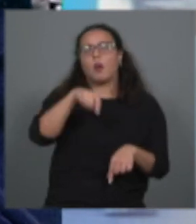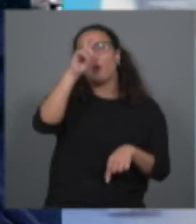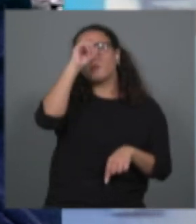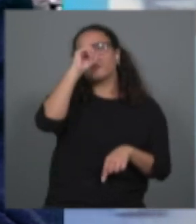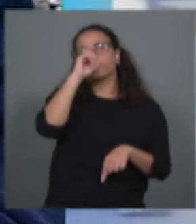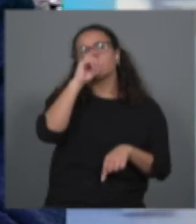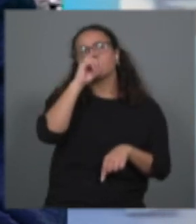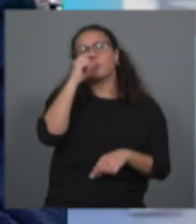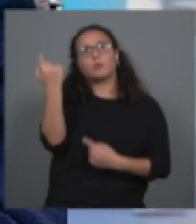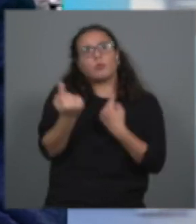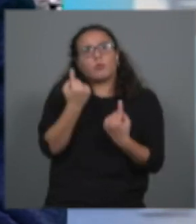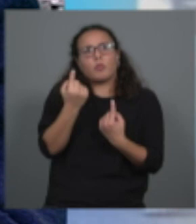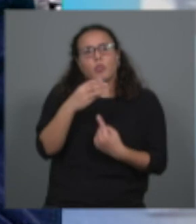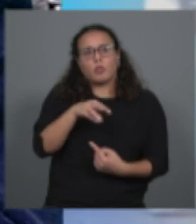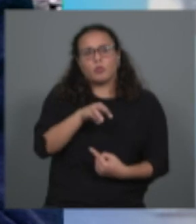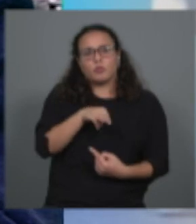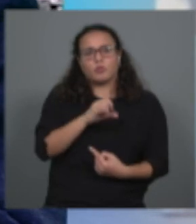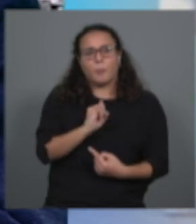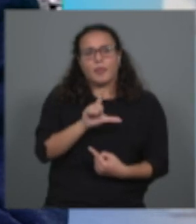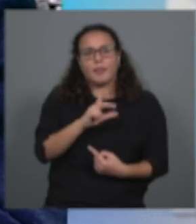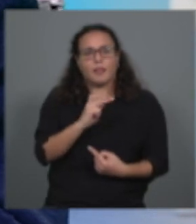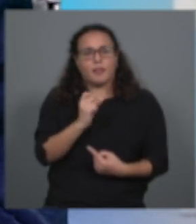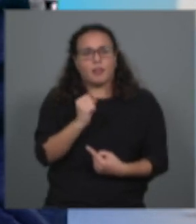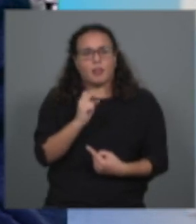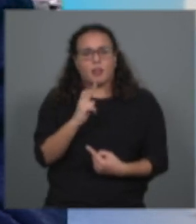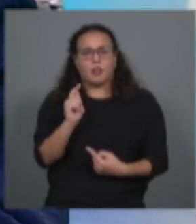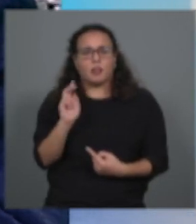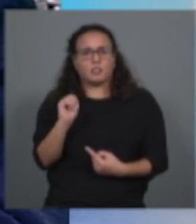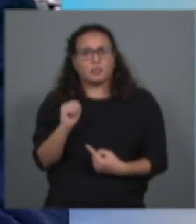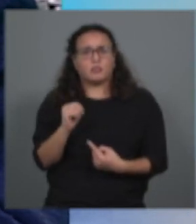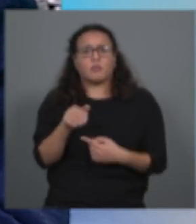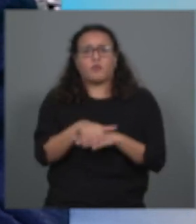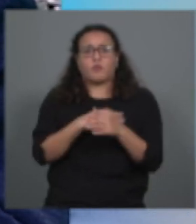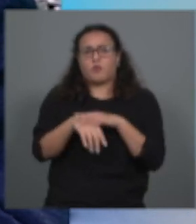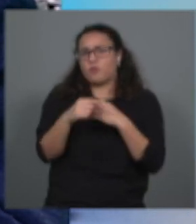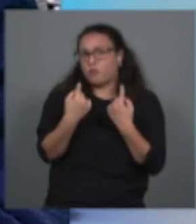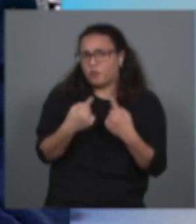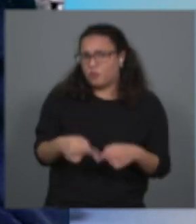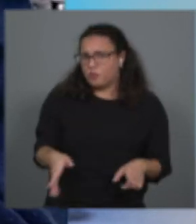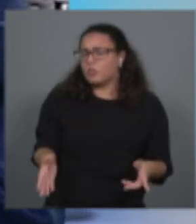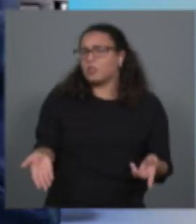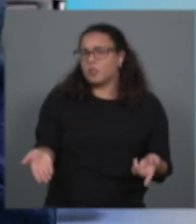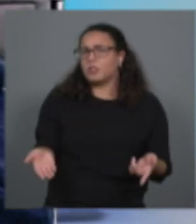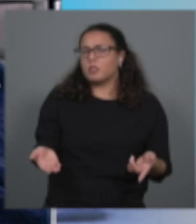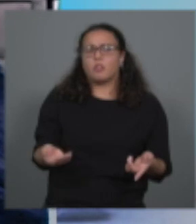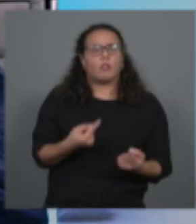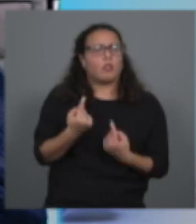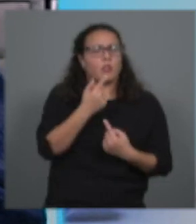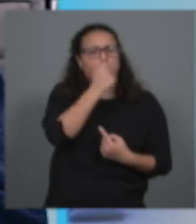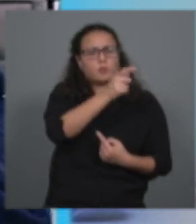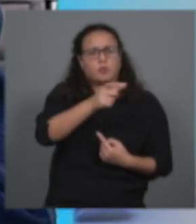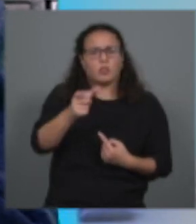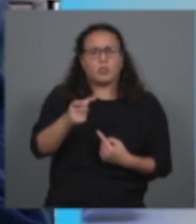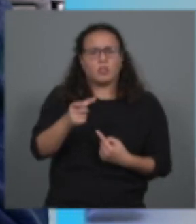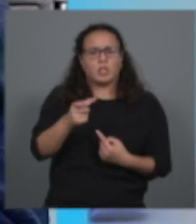alguns milagres que ele realizou, de curas de pessoas, de estar a dar pão a uma